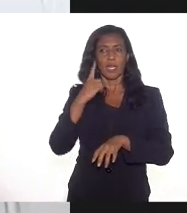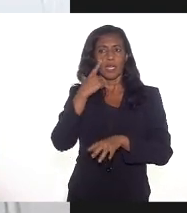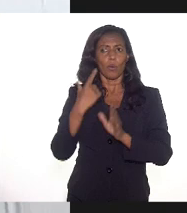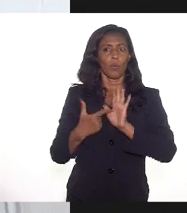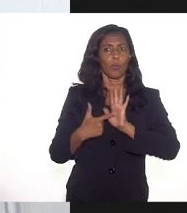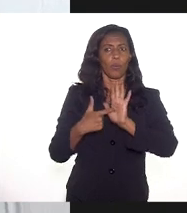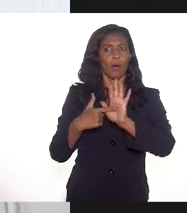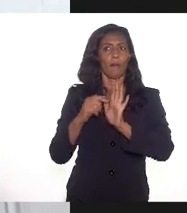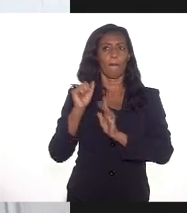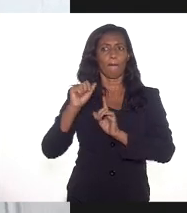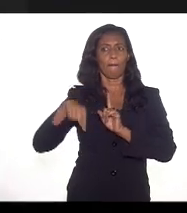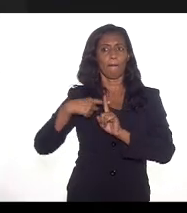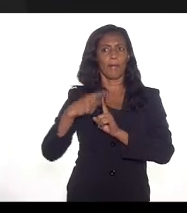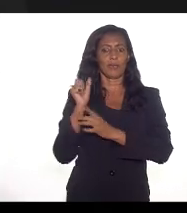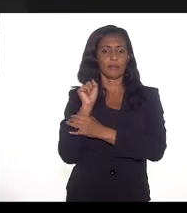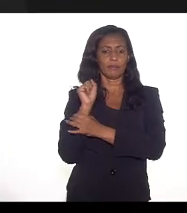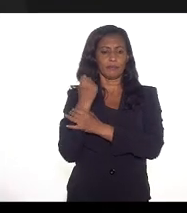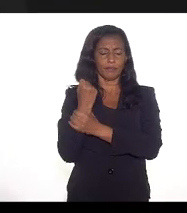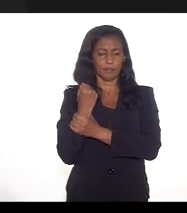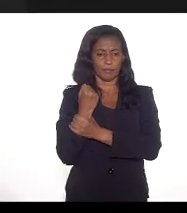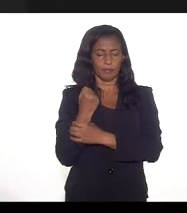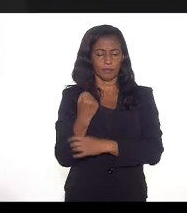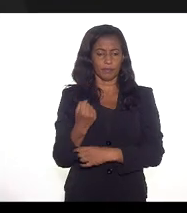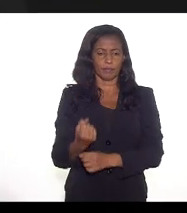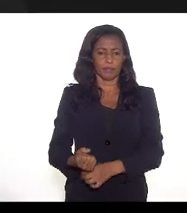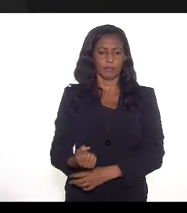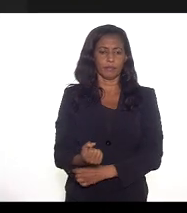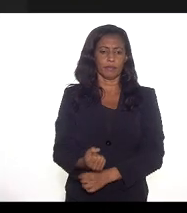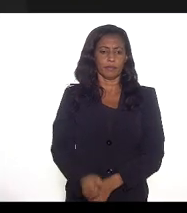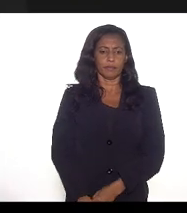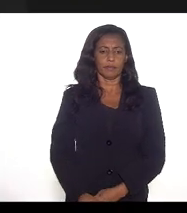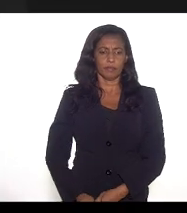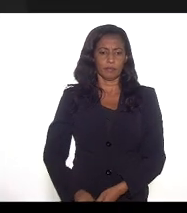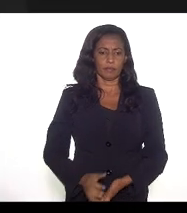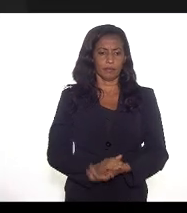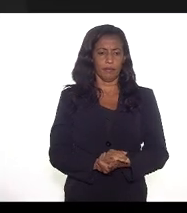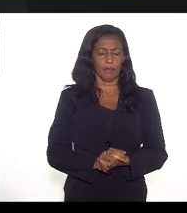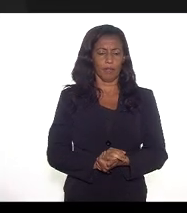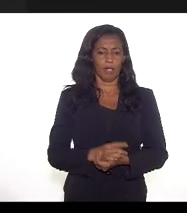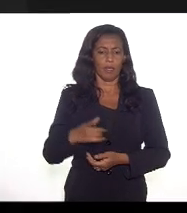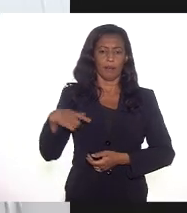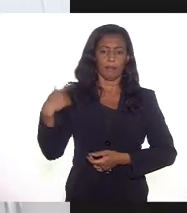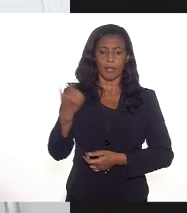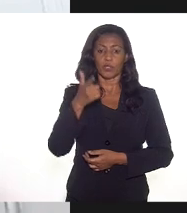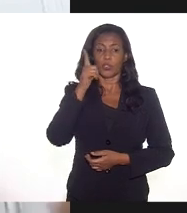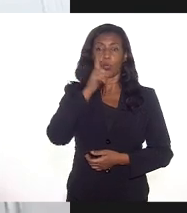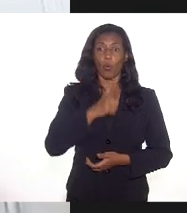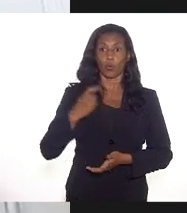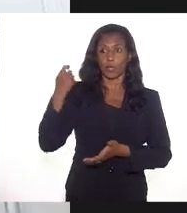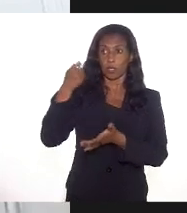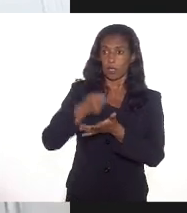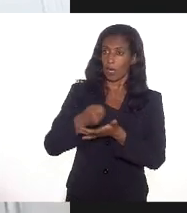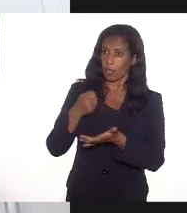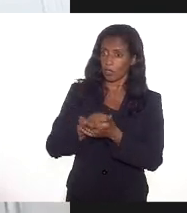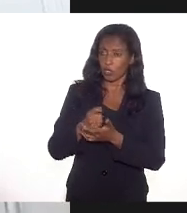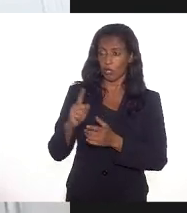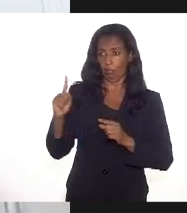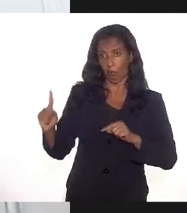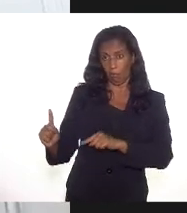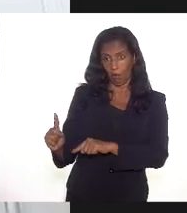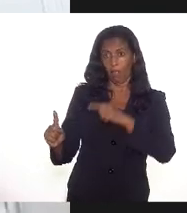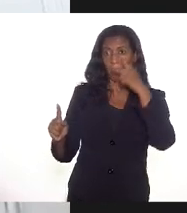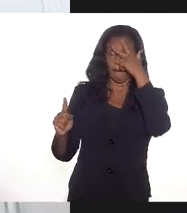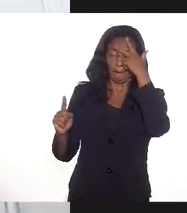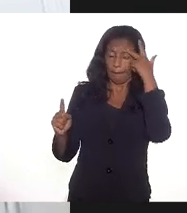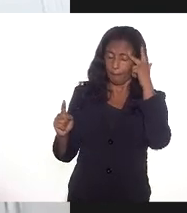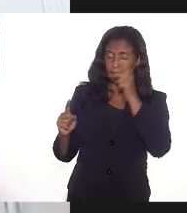pouco mais de segurança jurídica para a legítima defesa. Para concluir, presidente, para a gente conseguir realmente garantir que aquela pessoa que está